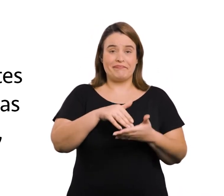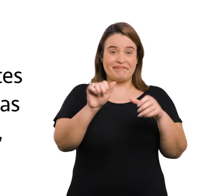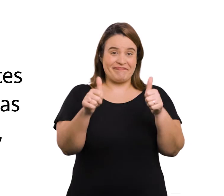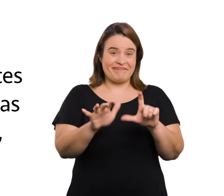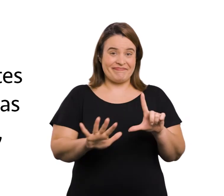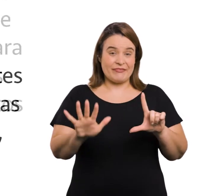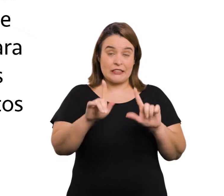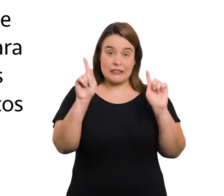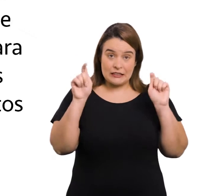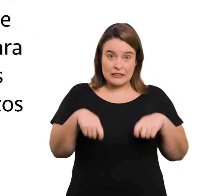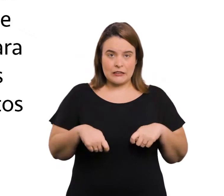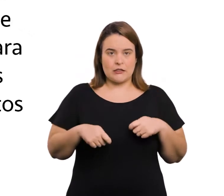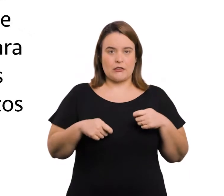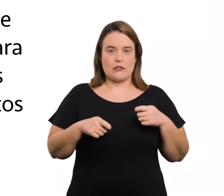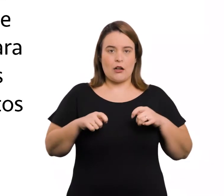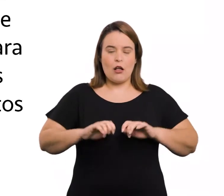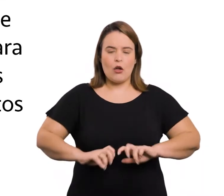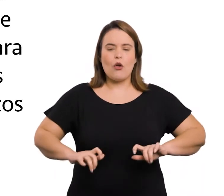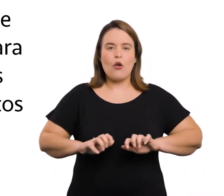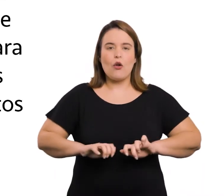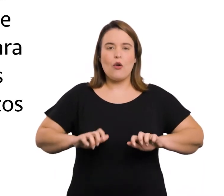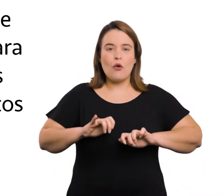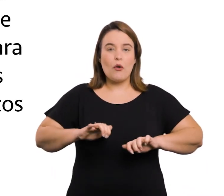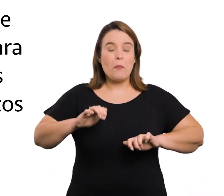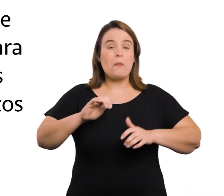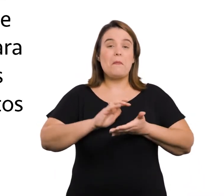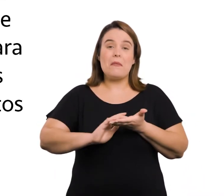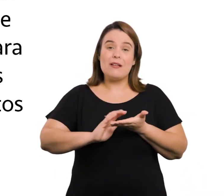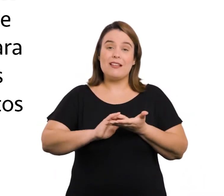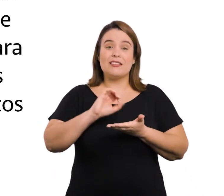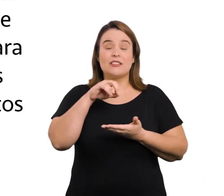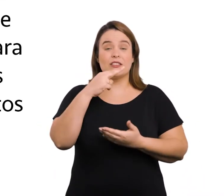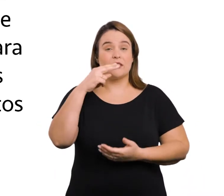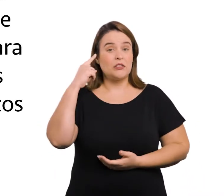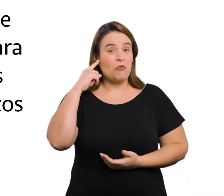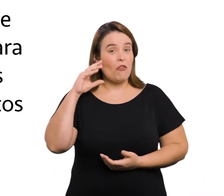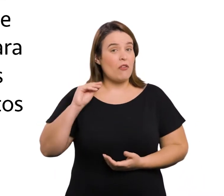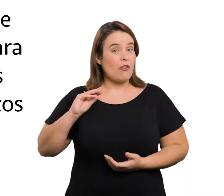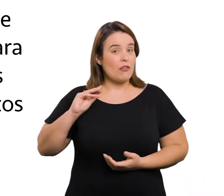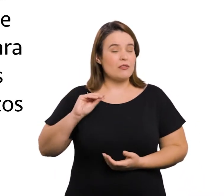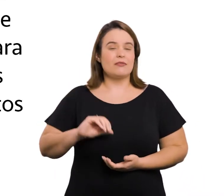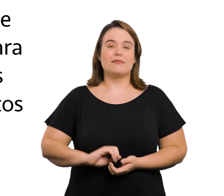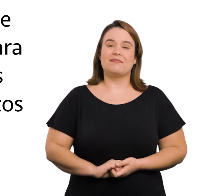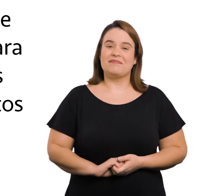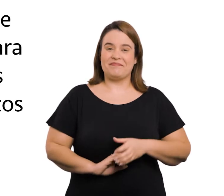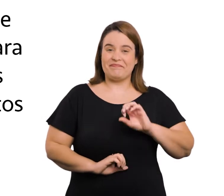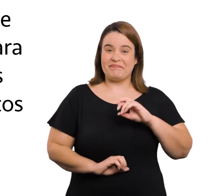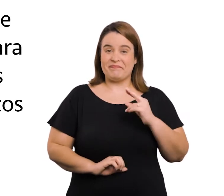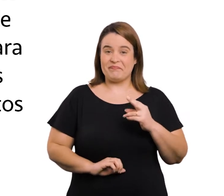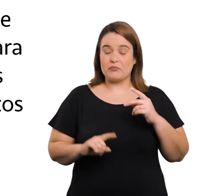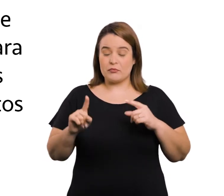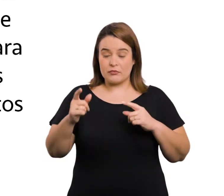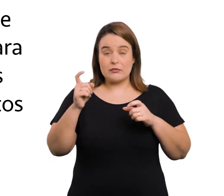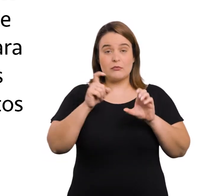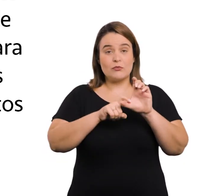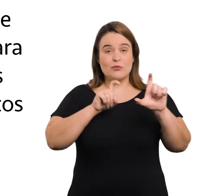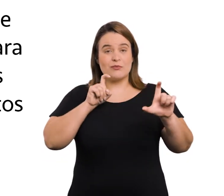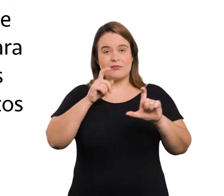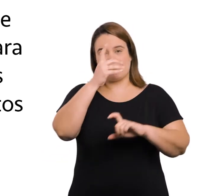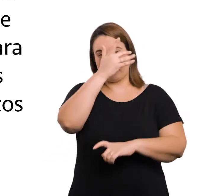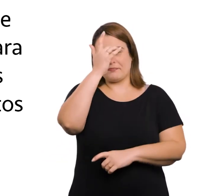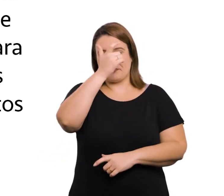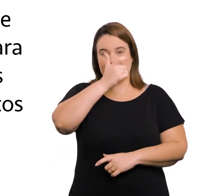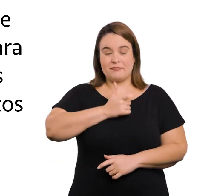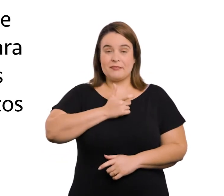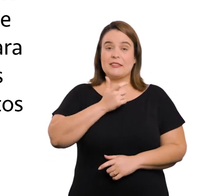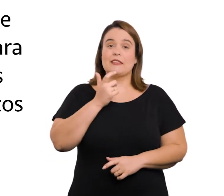Podem ser manipuladas por meio de controles e botões em braille e comandos de voz. ou de dispositivos sonoros para permitir